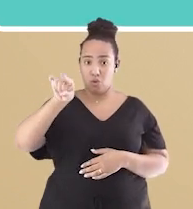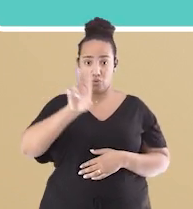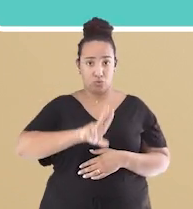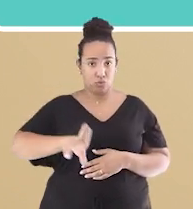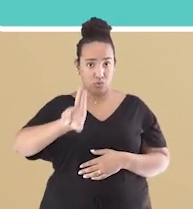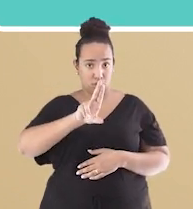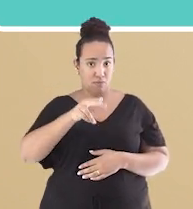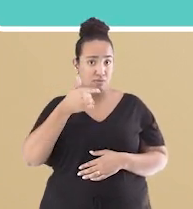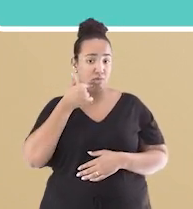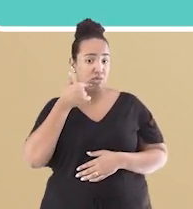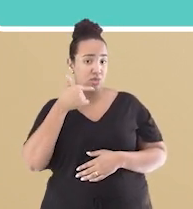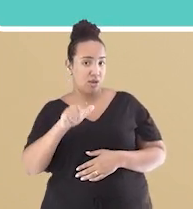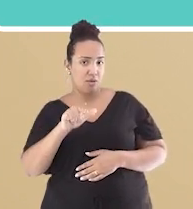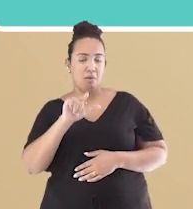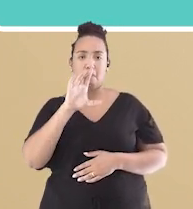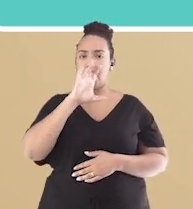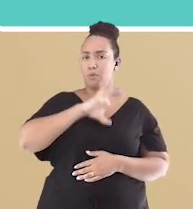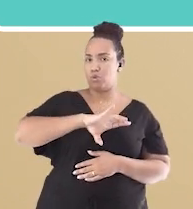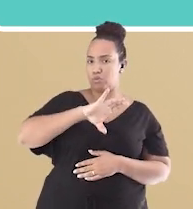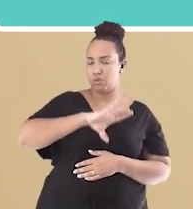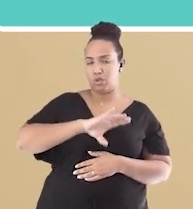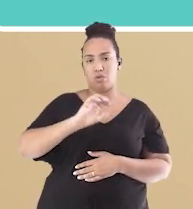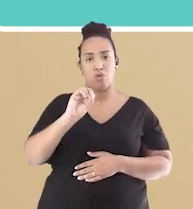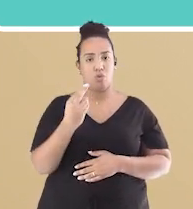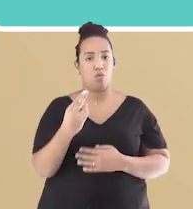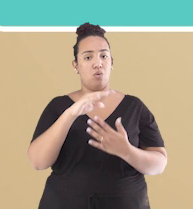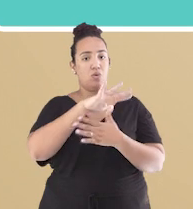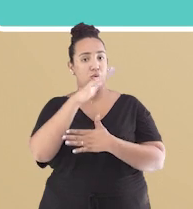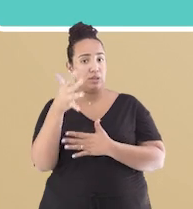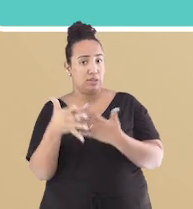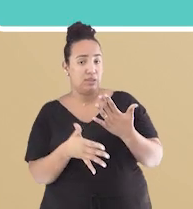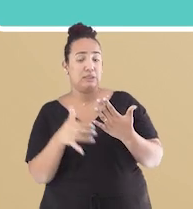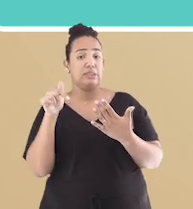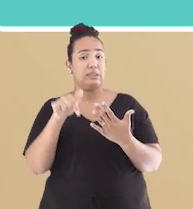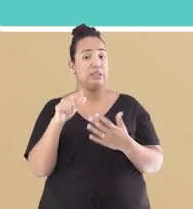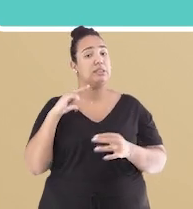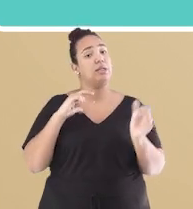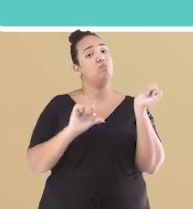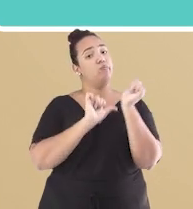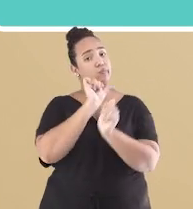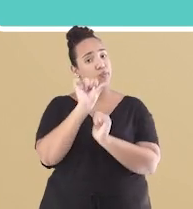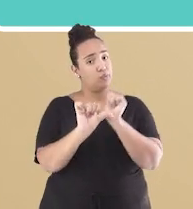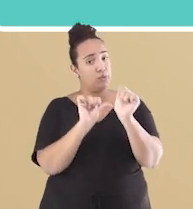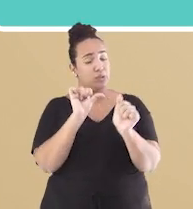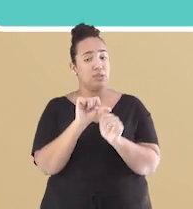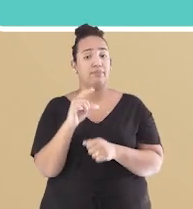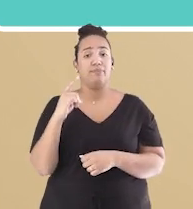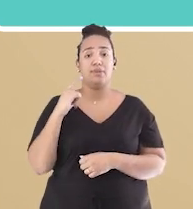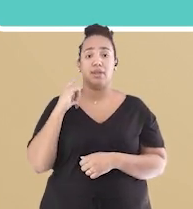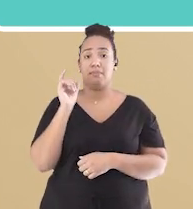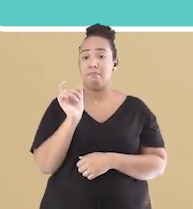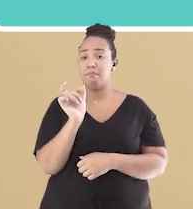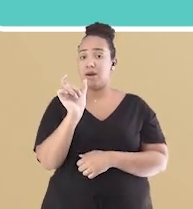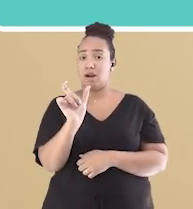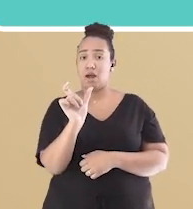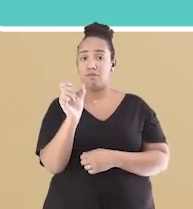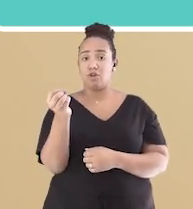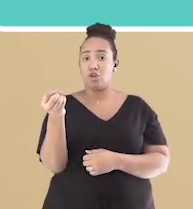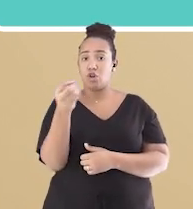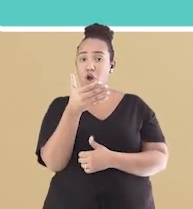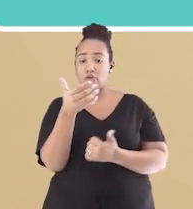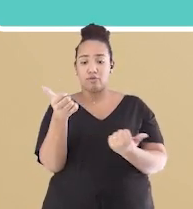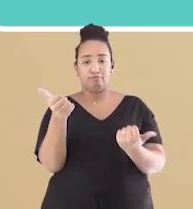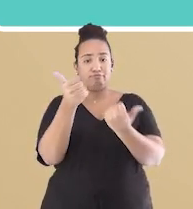no caso, a língua portuguesa, ela está em constante mudanças. Palavras vão sumindo e outras